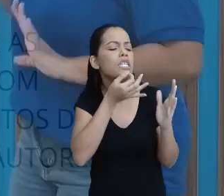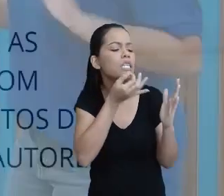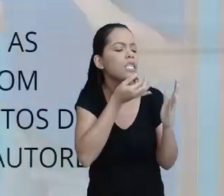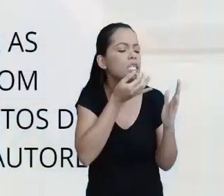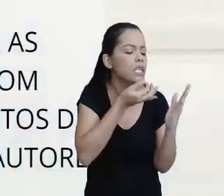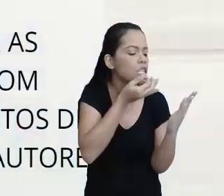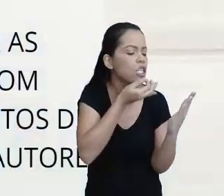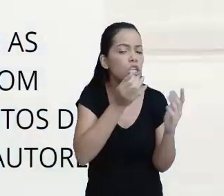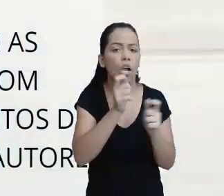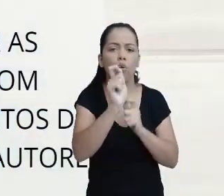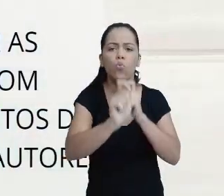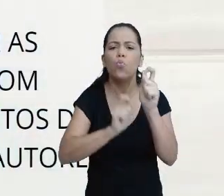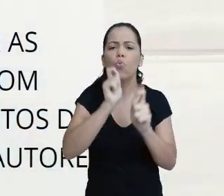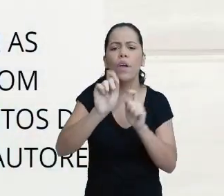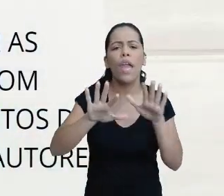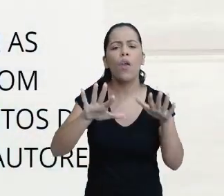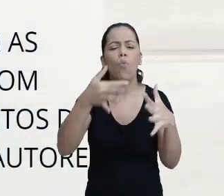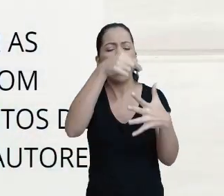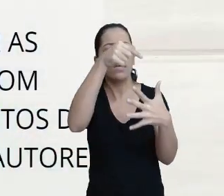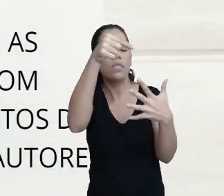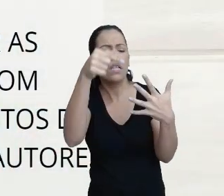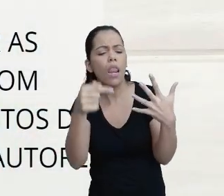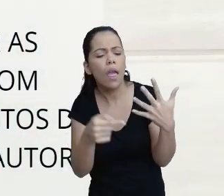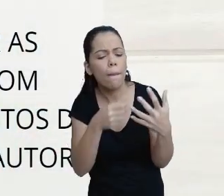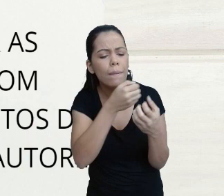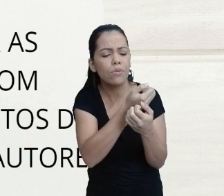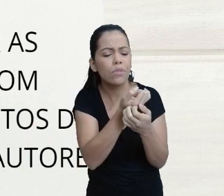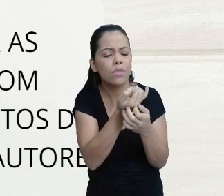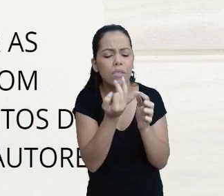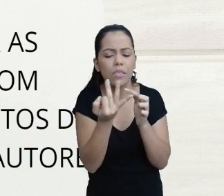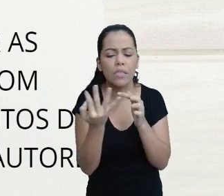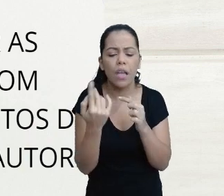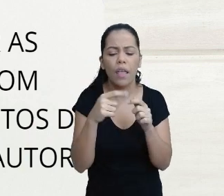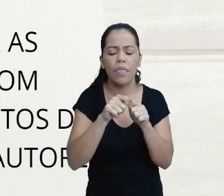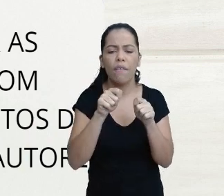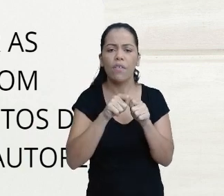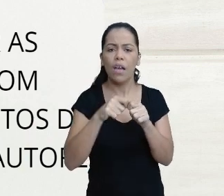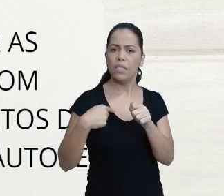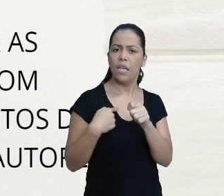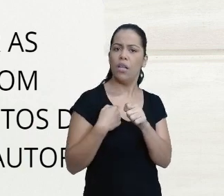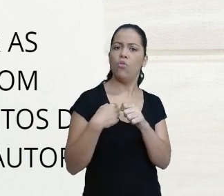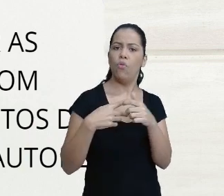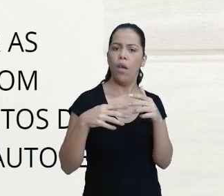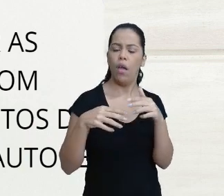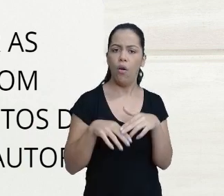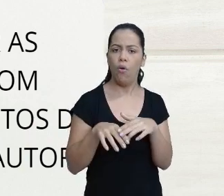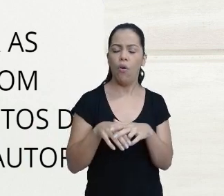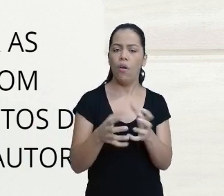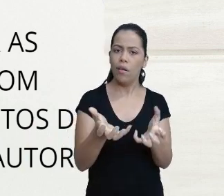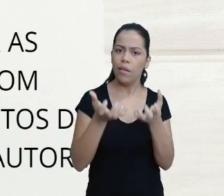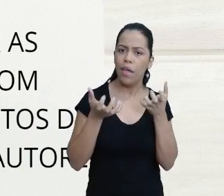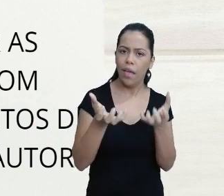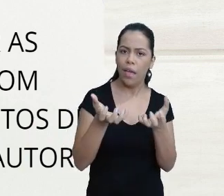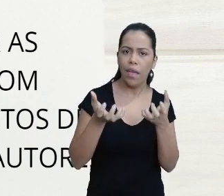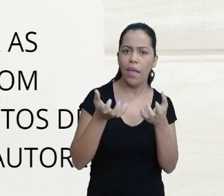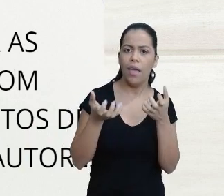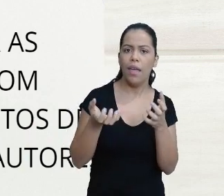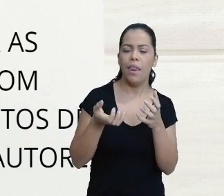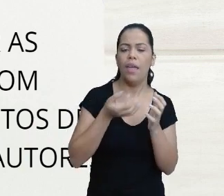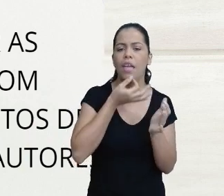que estão me fazendo... Quais elementos me tocaram a ponto de eu me movimentar em produzir uma resenha